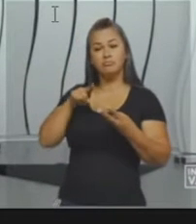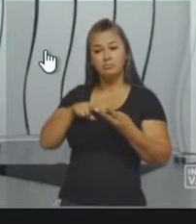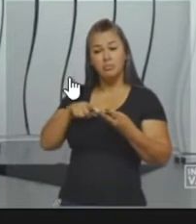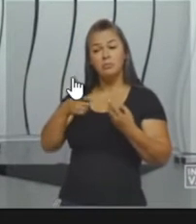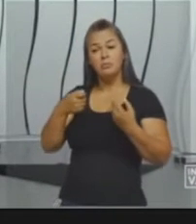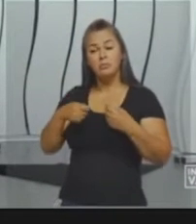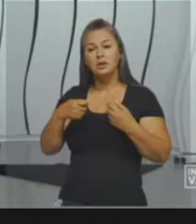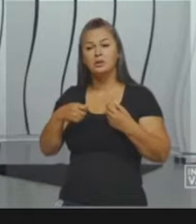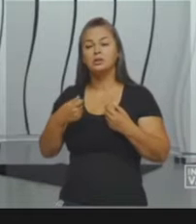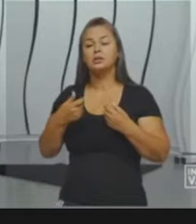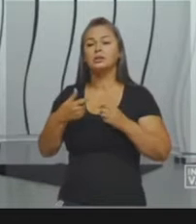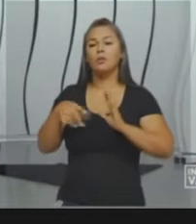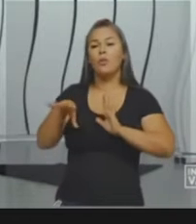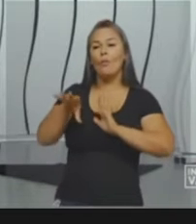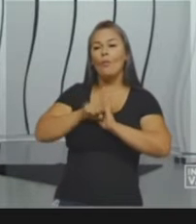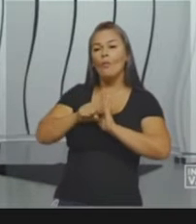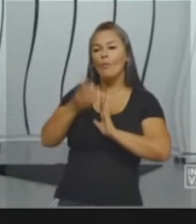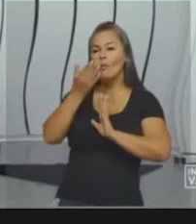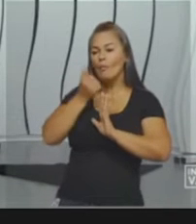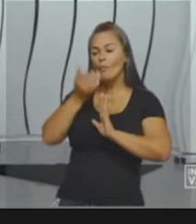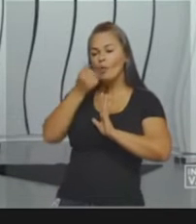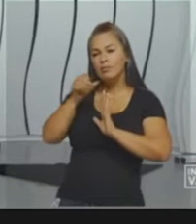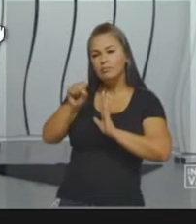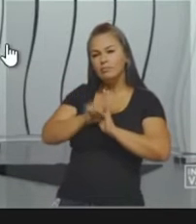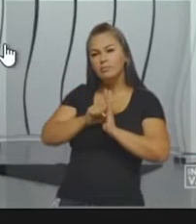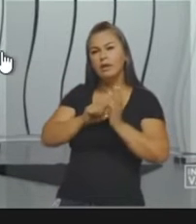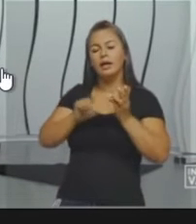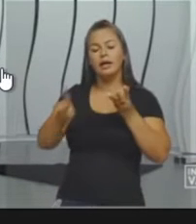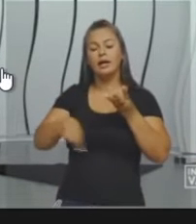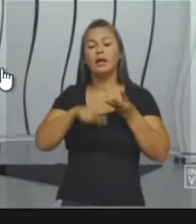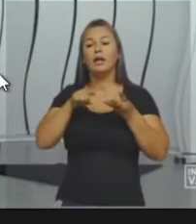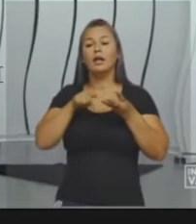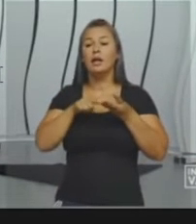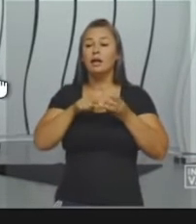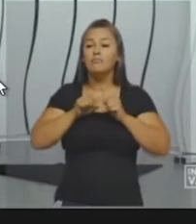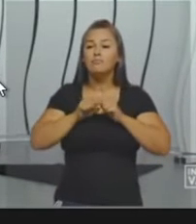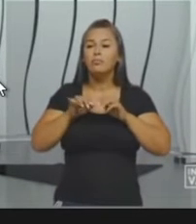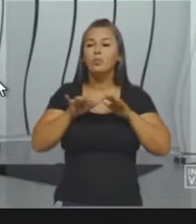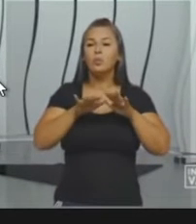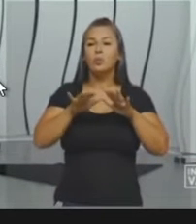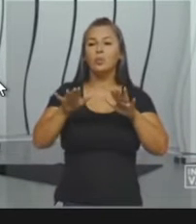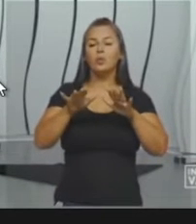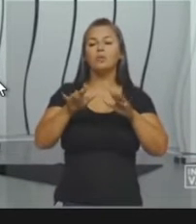vivo. E a maioria faz reprodução sexuada.